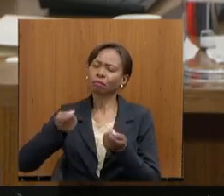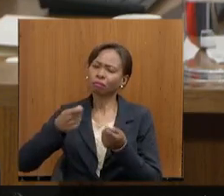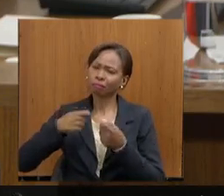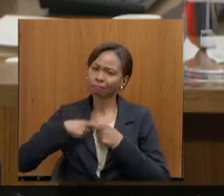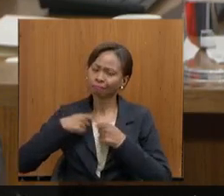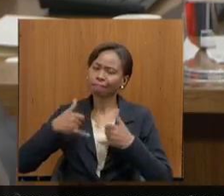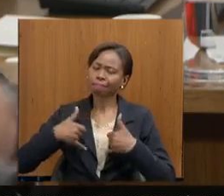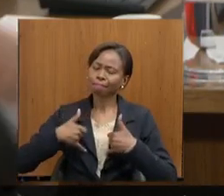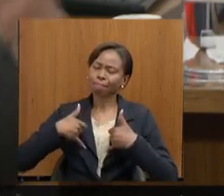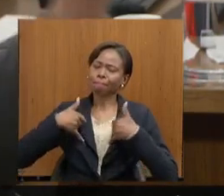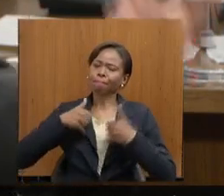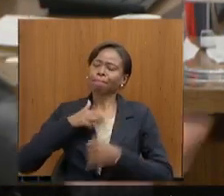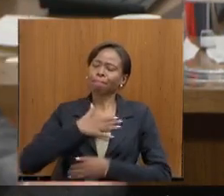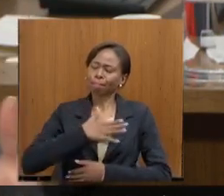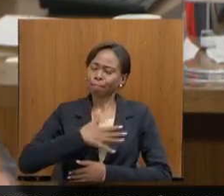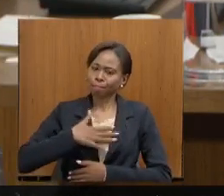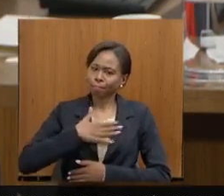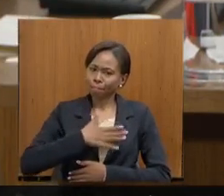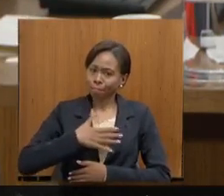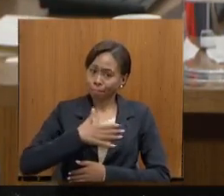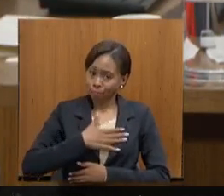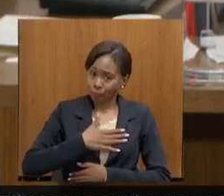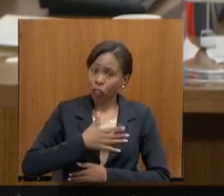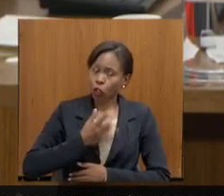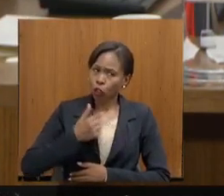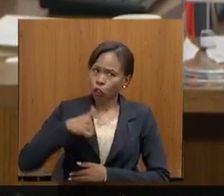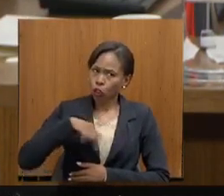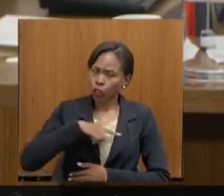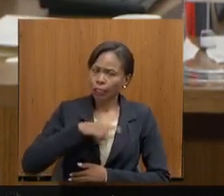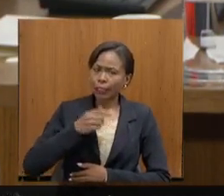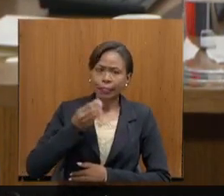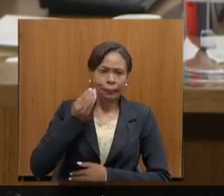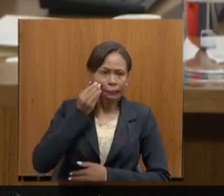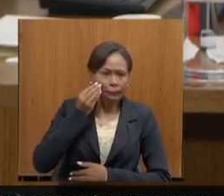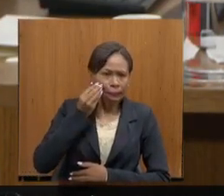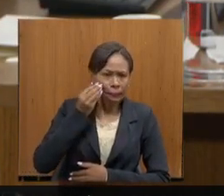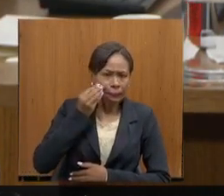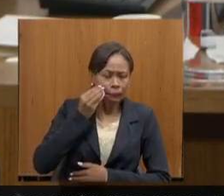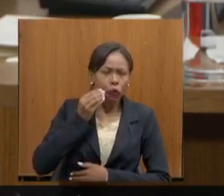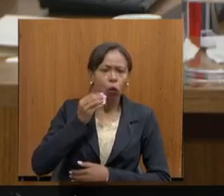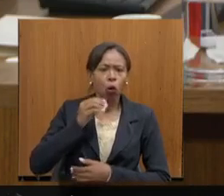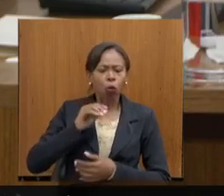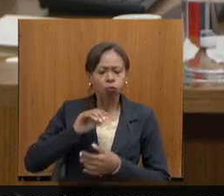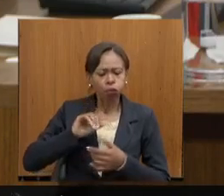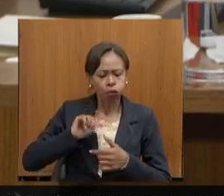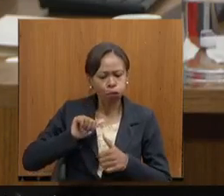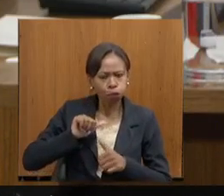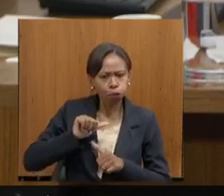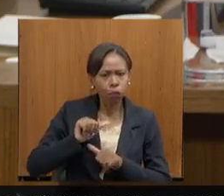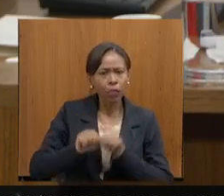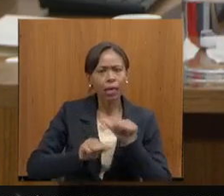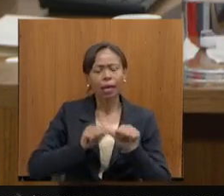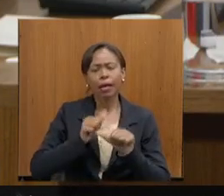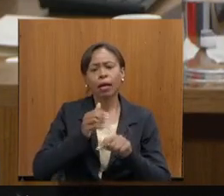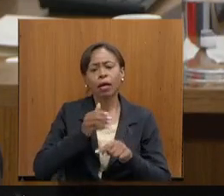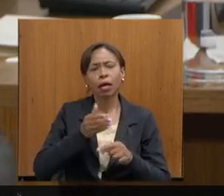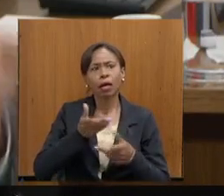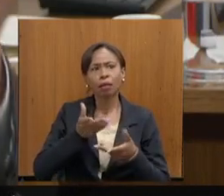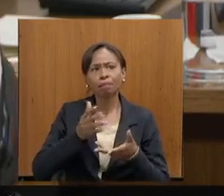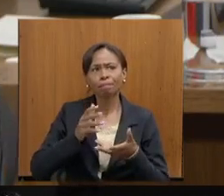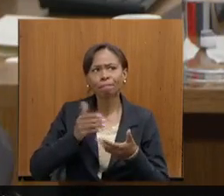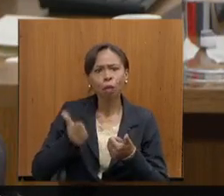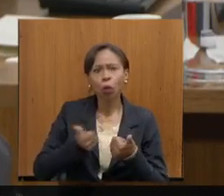Que A Gente É de fato buscou fazer uma recomposição e recuperação da saúde financeira da Cemig